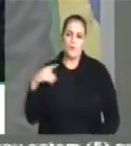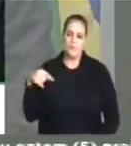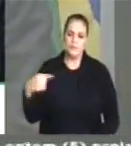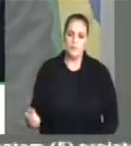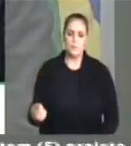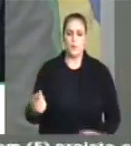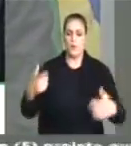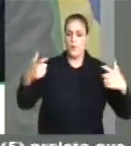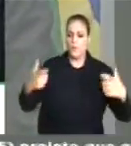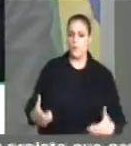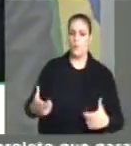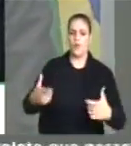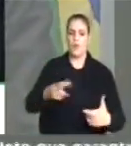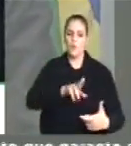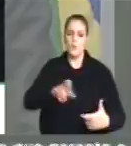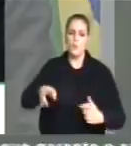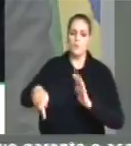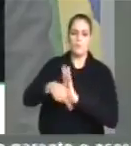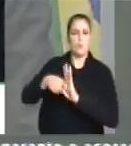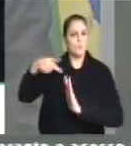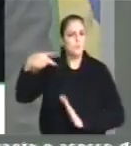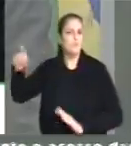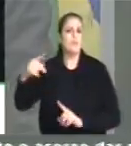este espaço que era a sua vida.